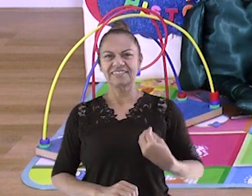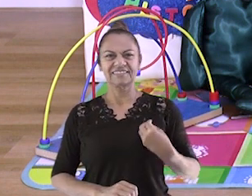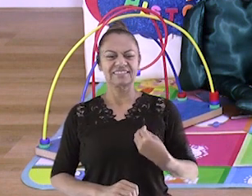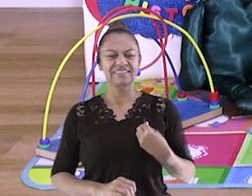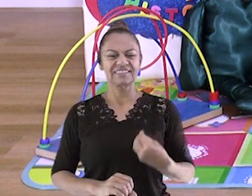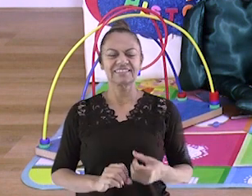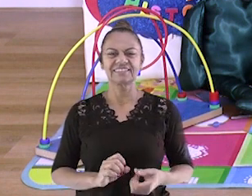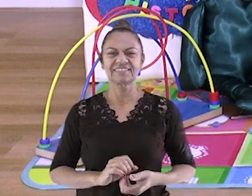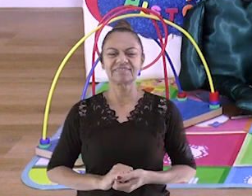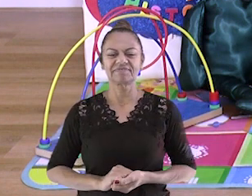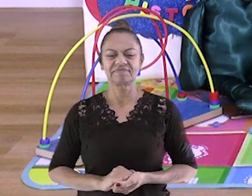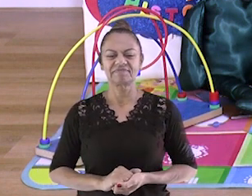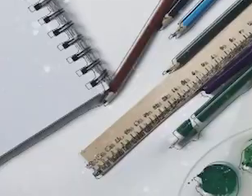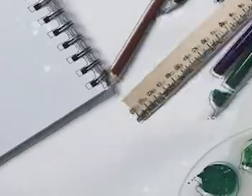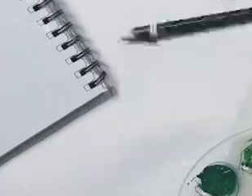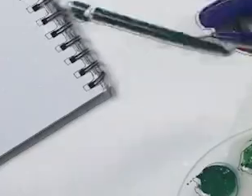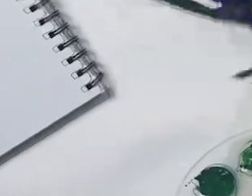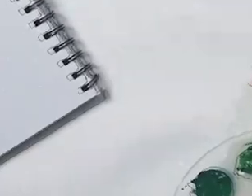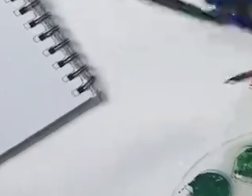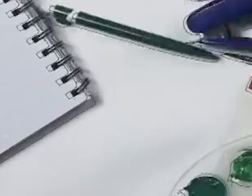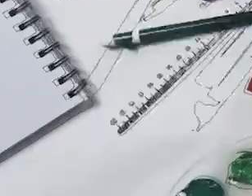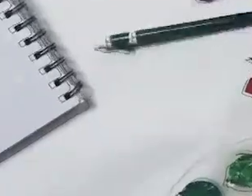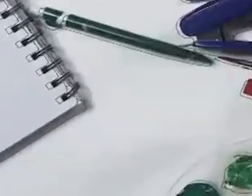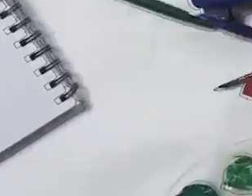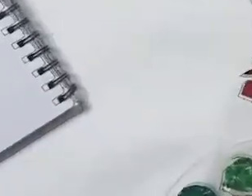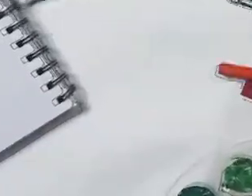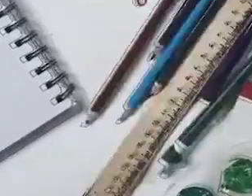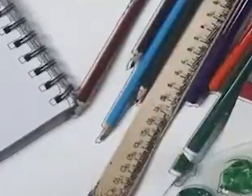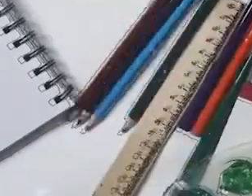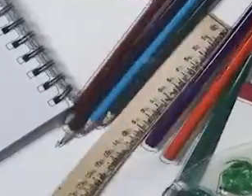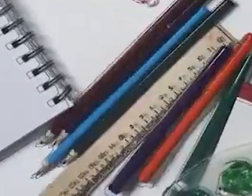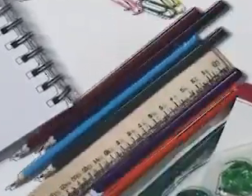adorar ver a sua participação.